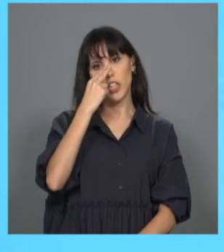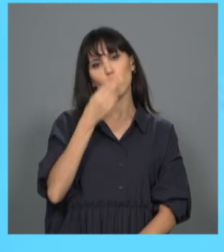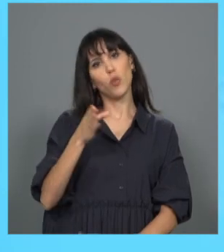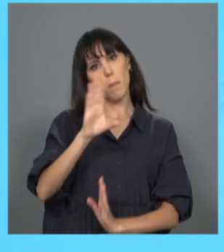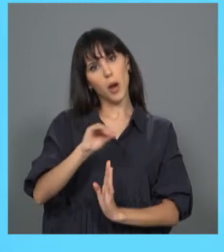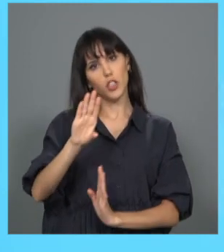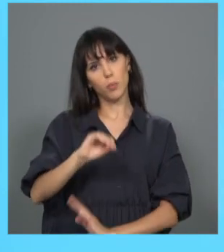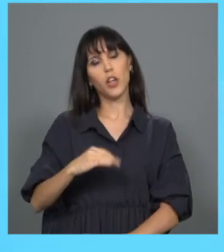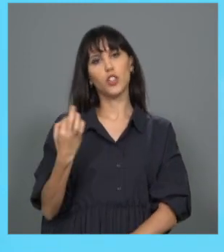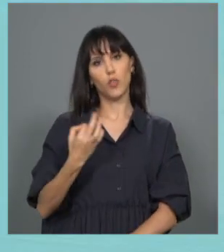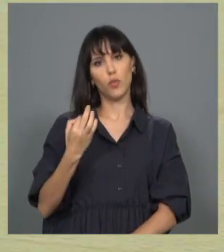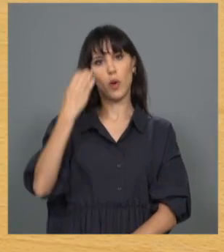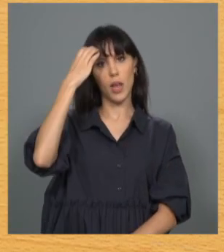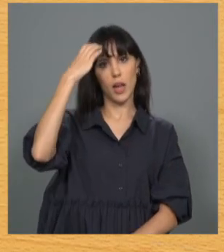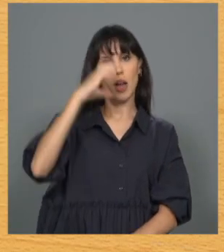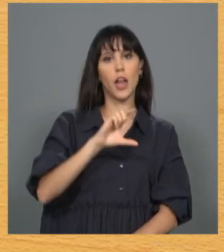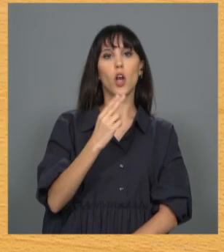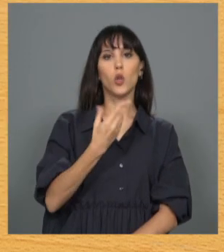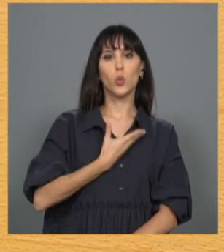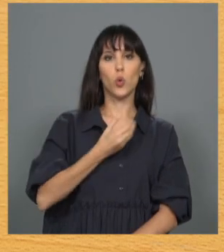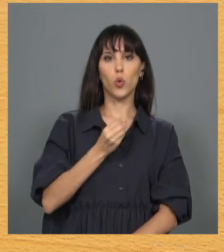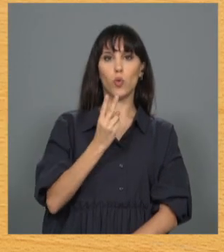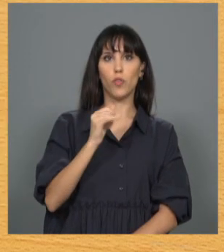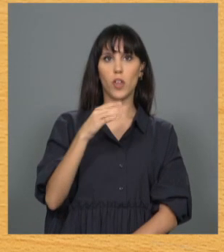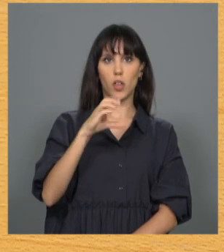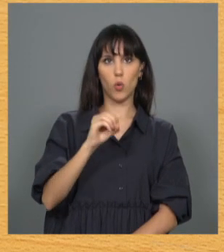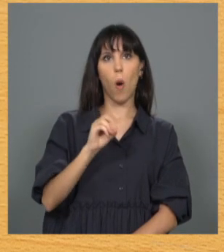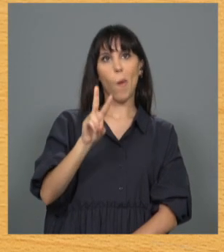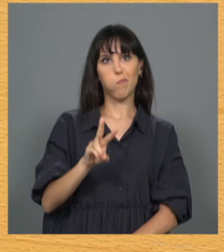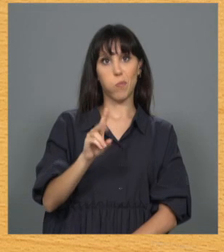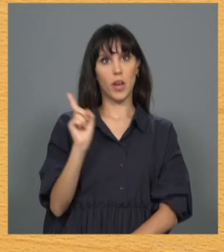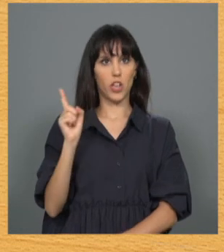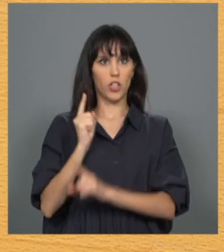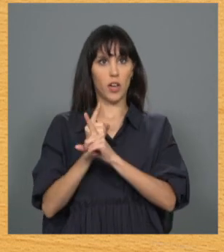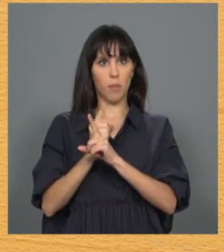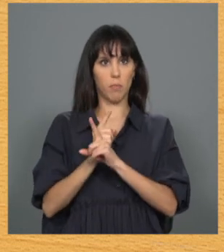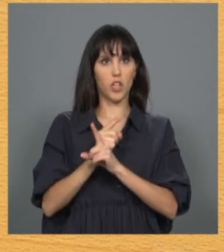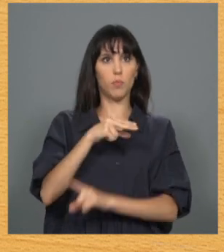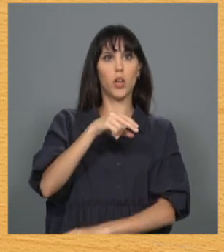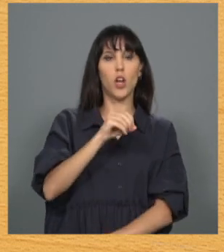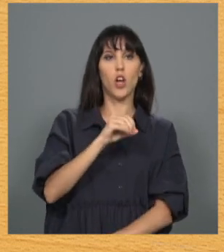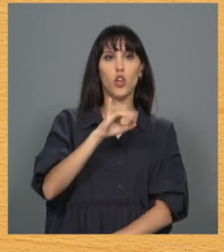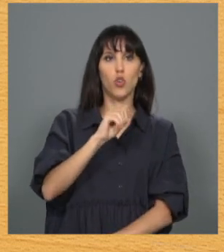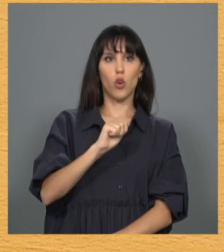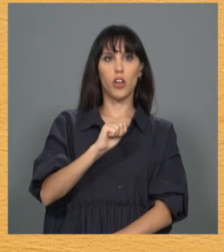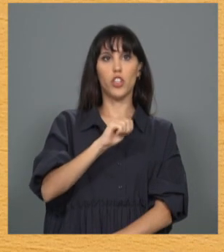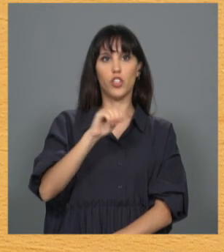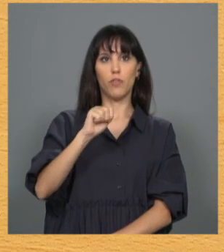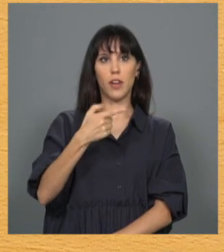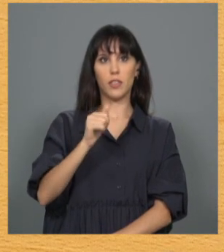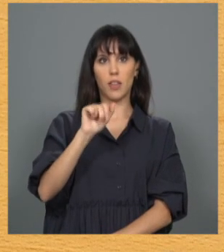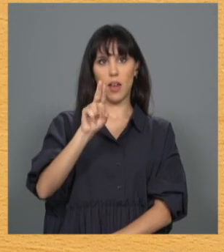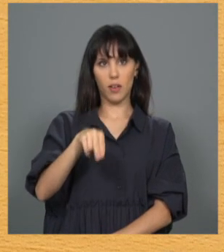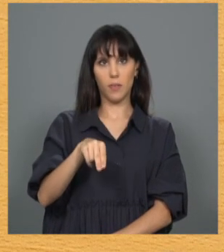fazer pelo rei Ludovico II. Este continua a ser Neuschwanstein ainda.